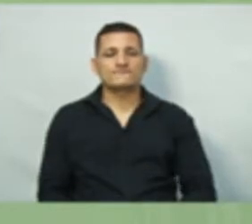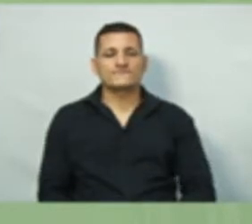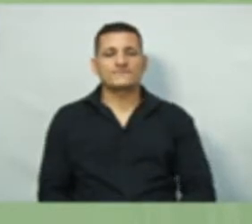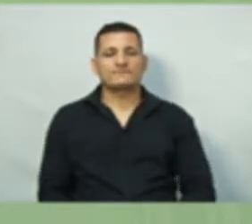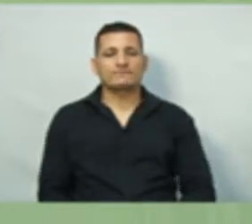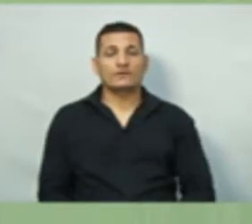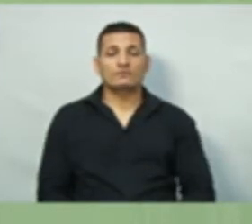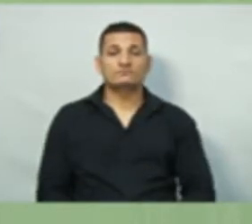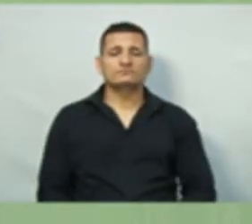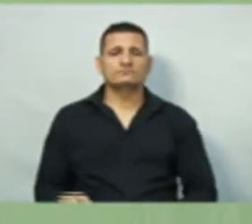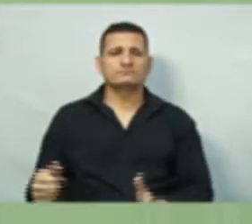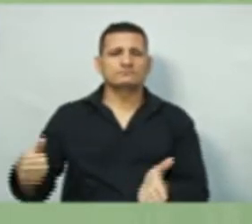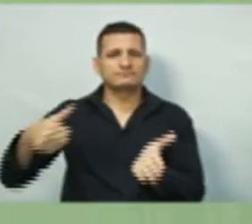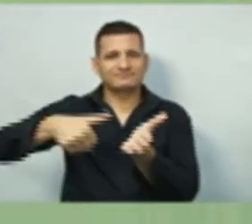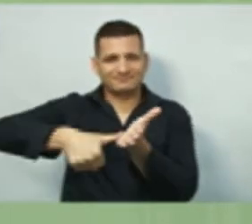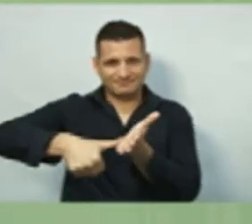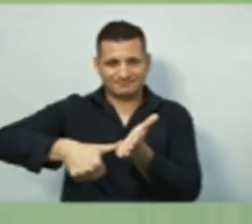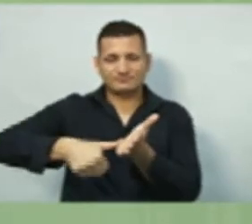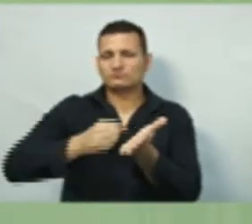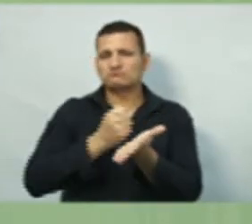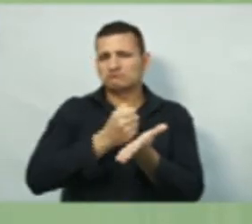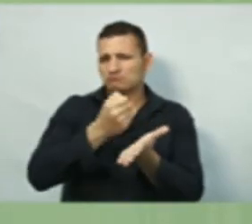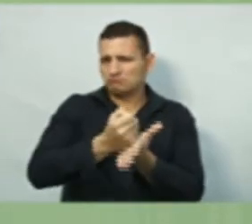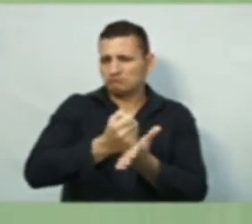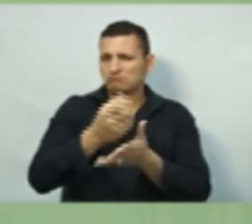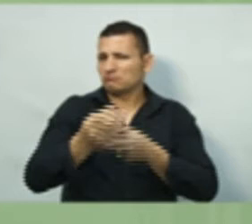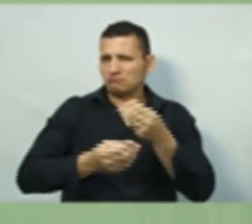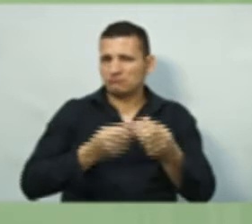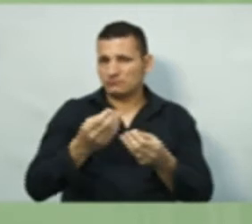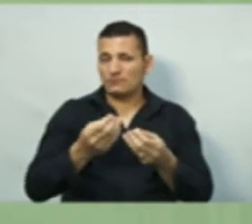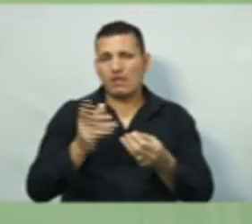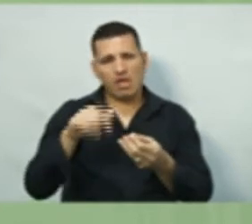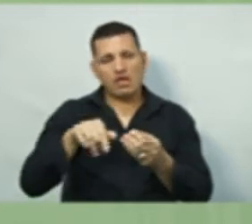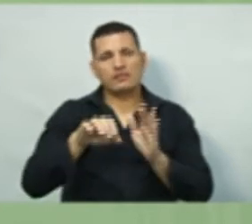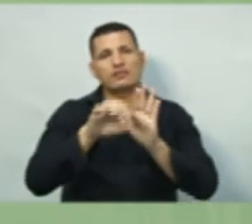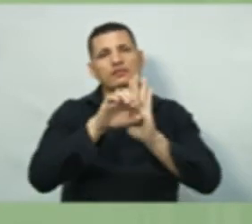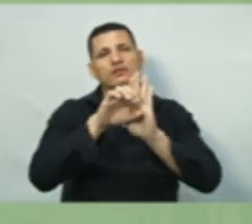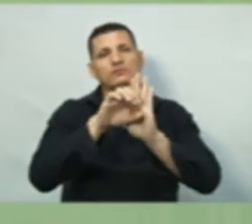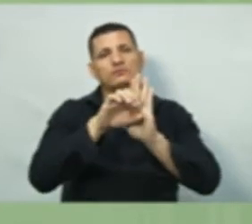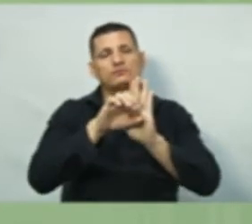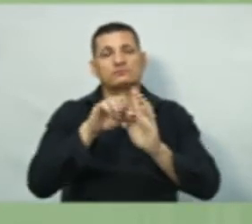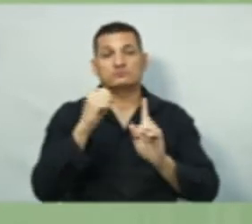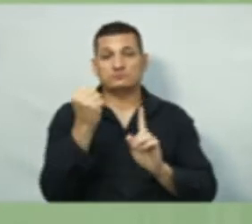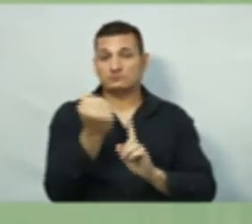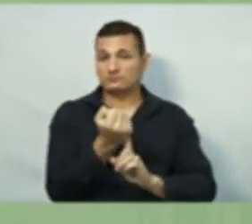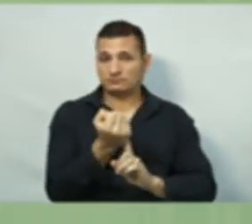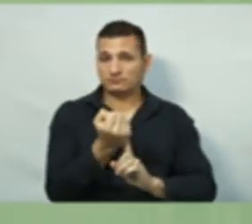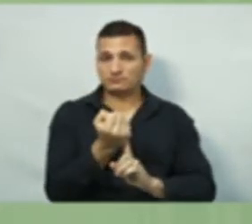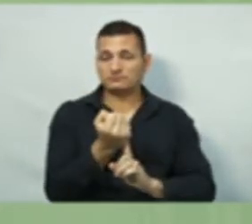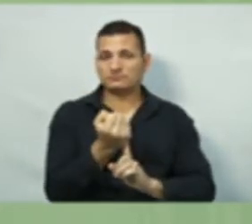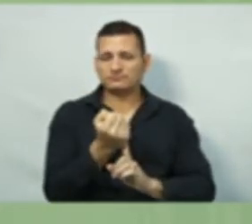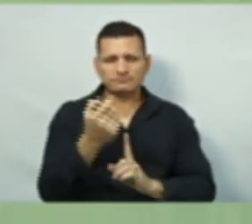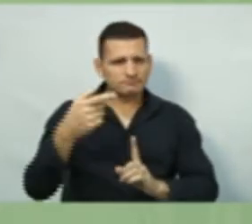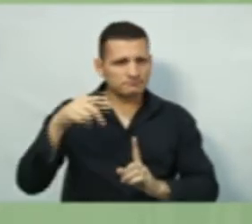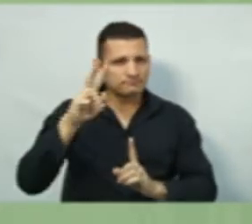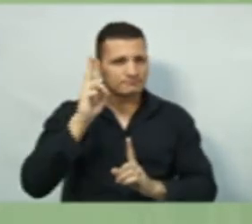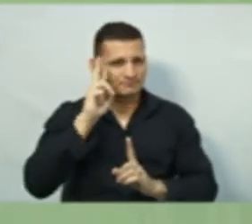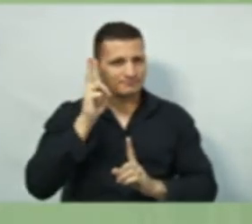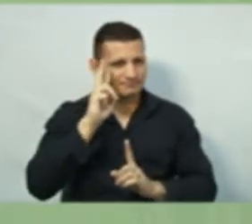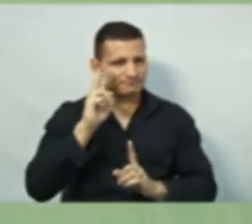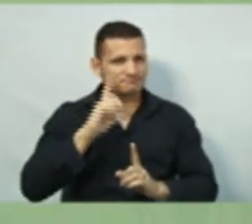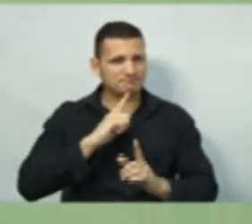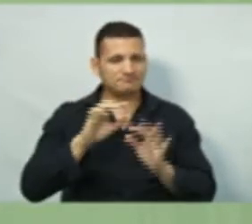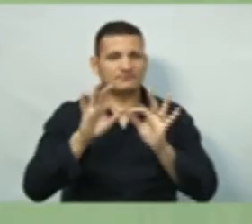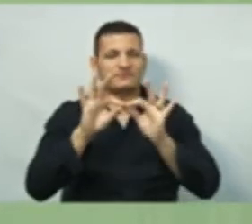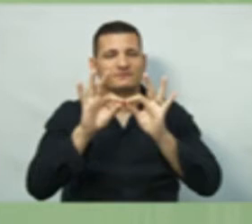pelos sócios de uma cooperativa é em forma de estatuto social. Lembra que tinha uma